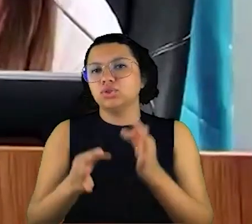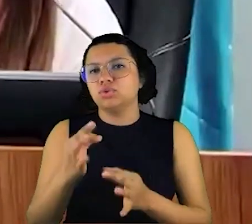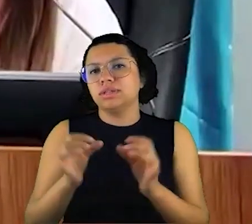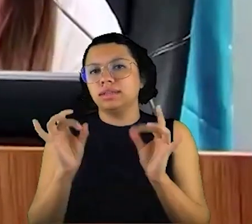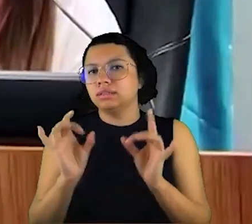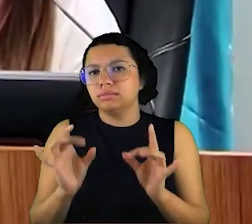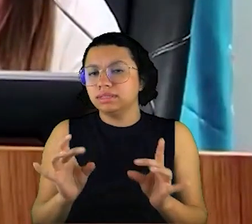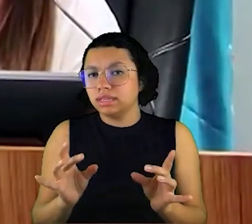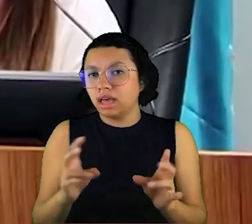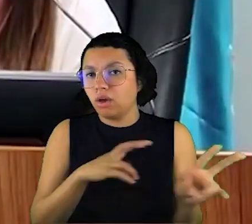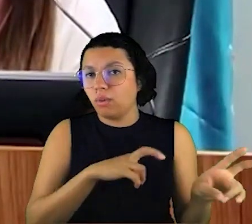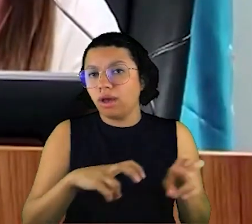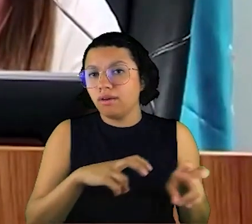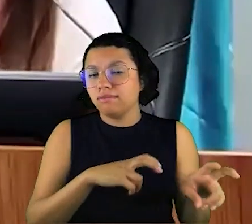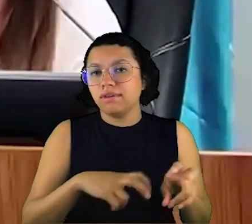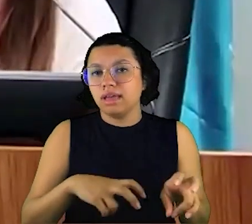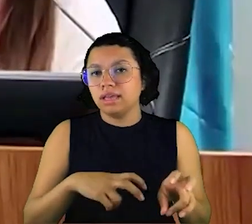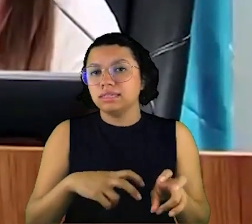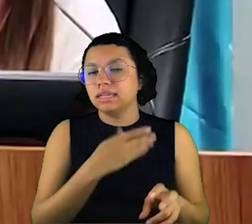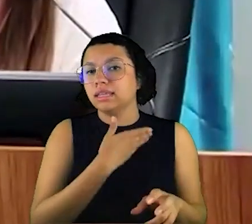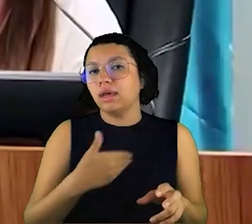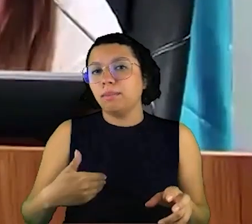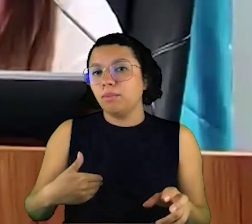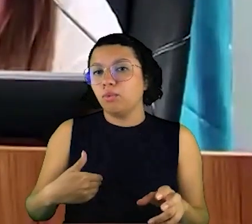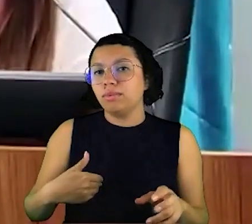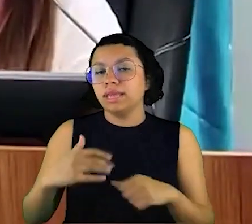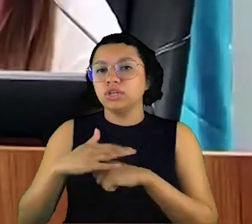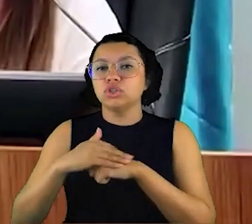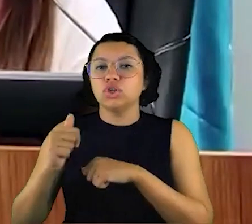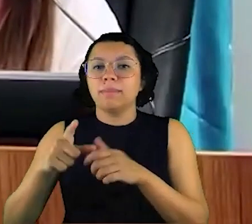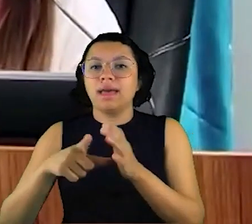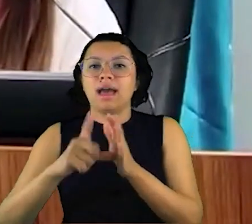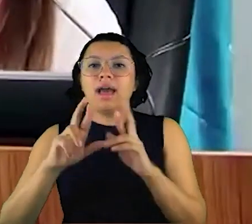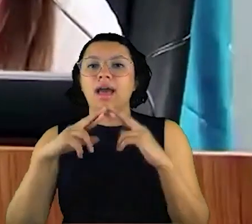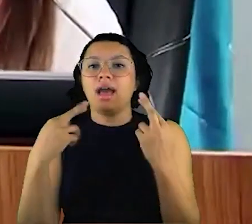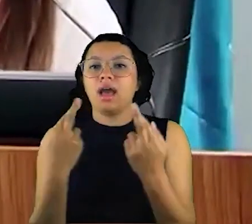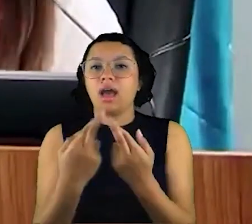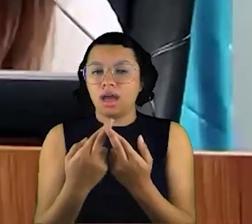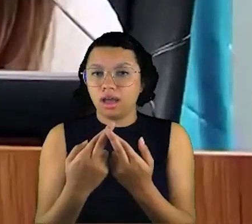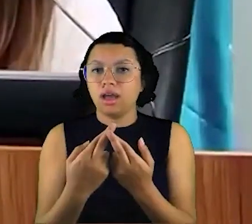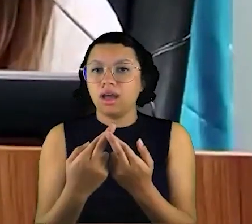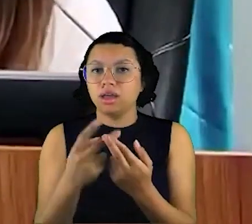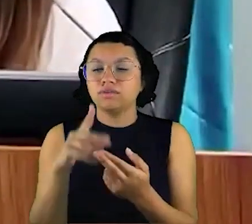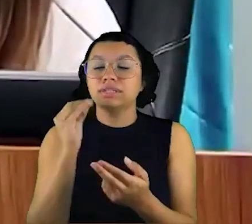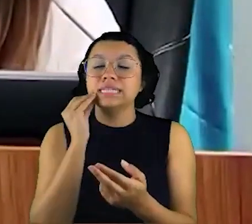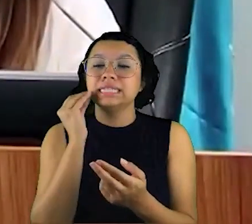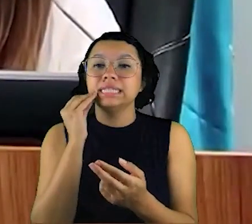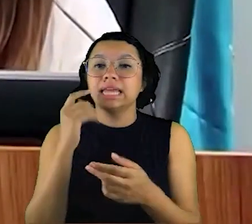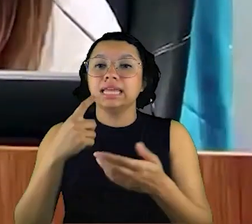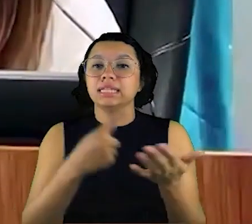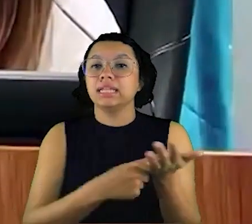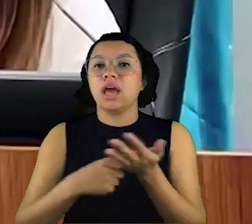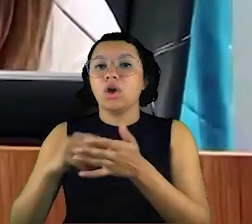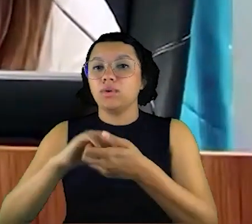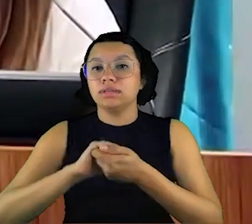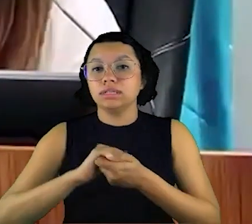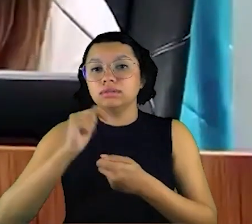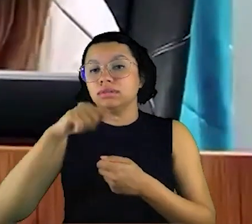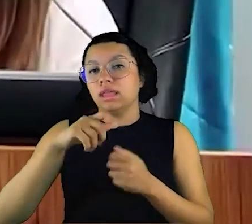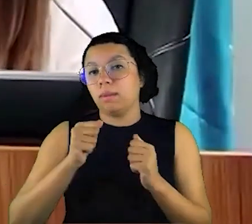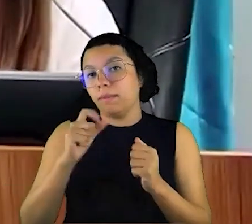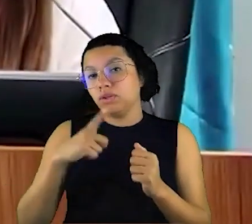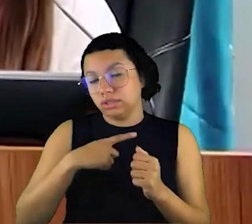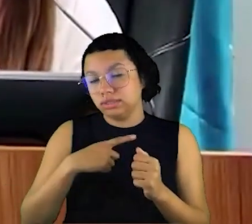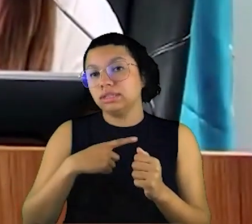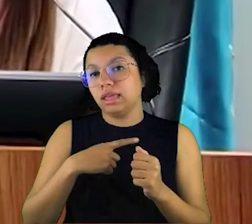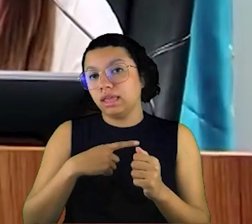Fazenda Pública ela é citada, antes de tudo, para a audiência em que você tenta a conciliação e nela pode haver